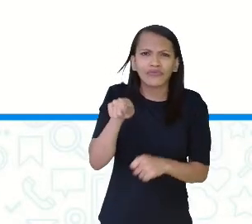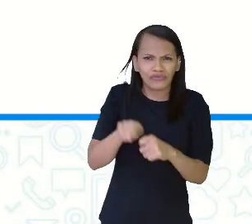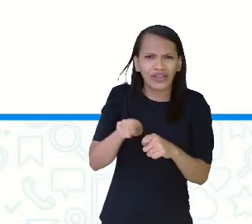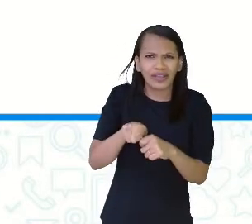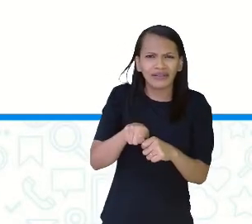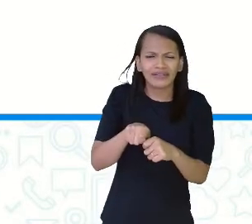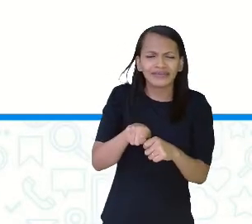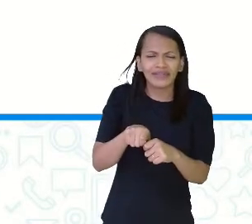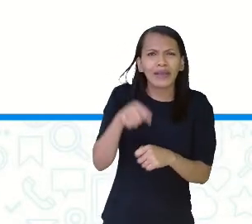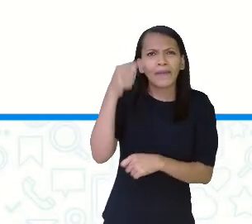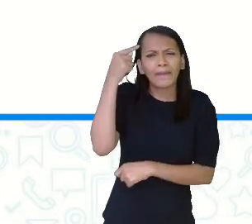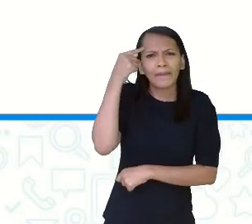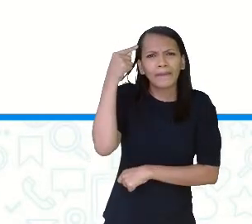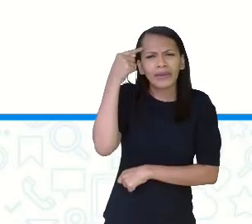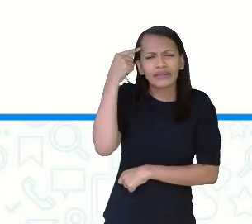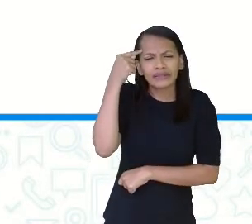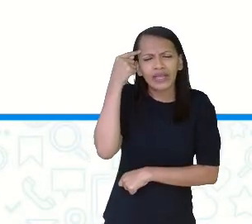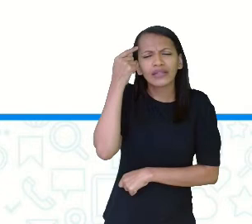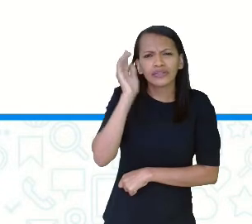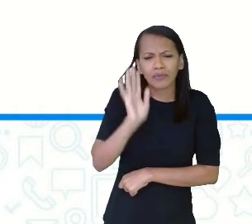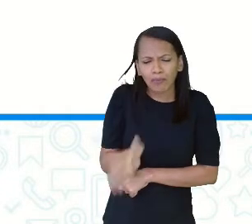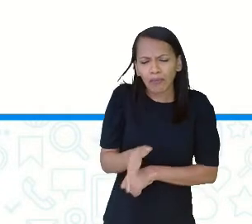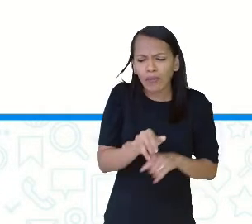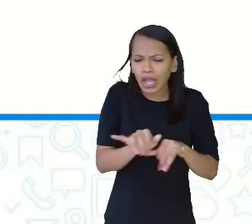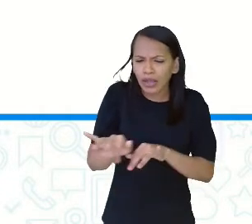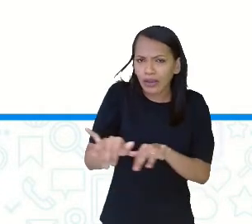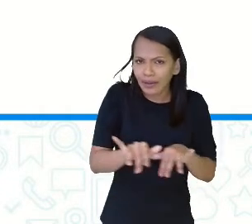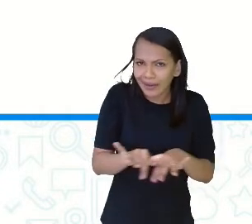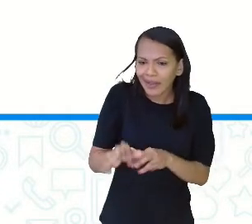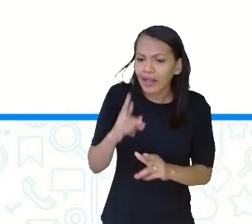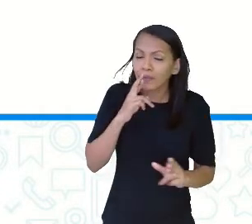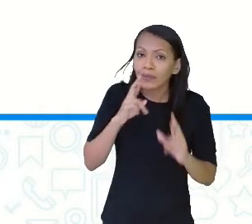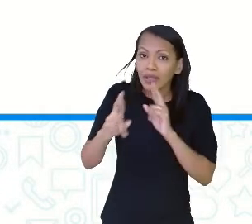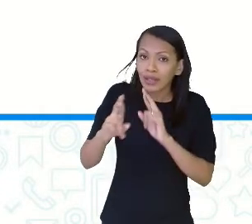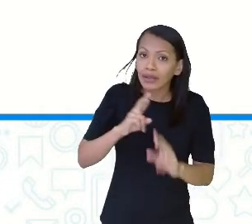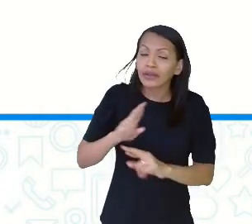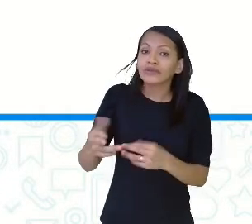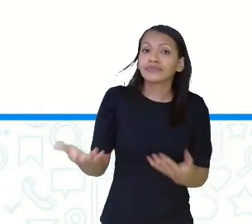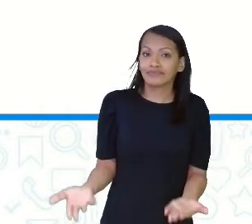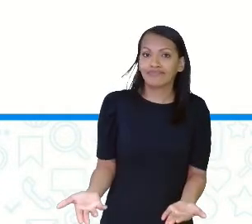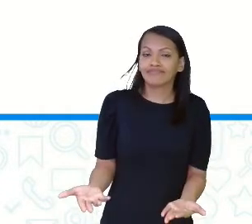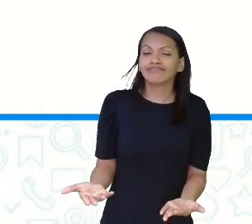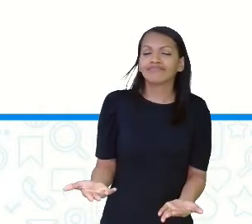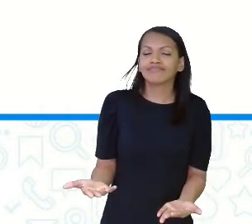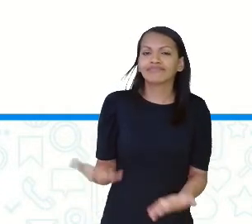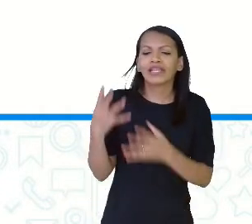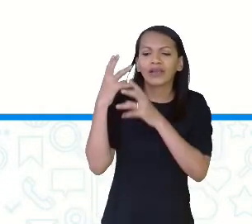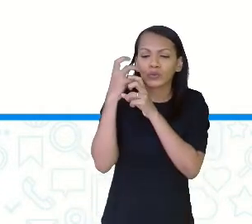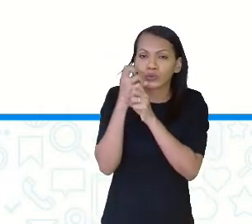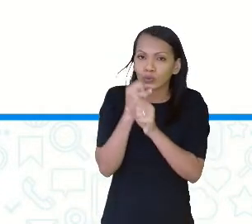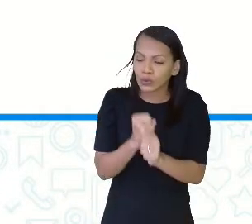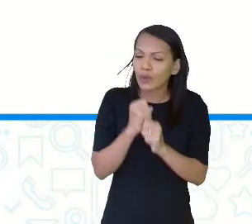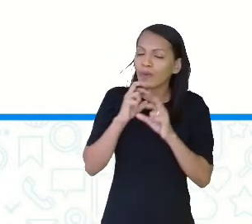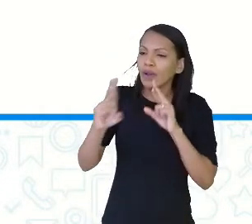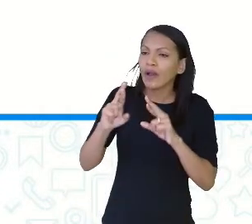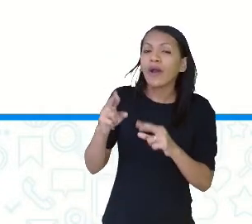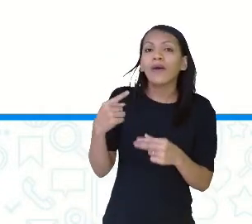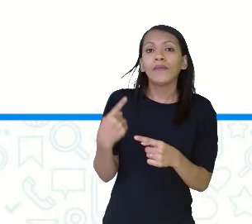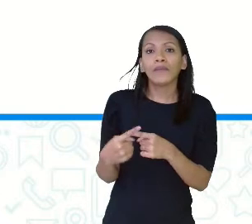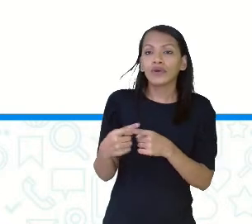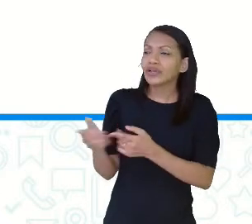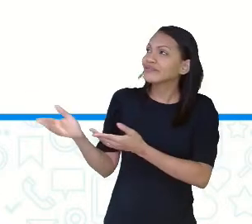você esteja acompanhando pelo chat e já faça esse cálculo e me dê a resposta, porque eu vou ficar